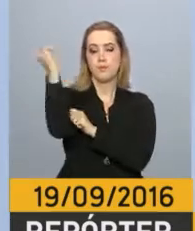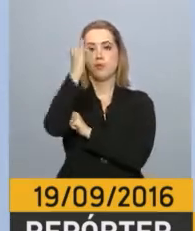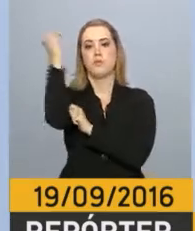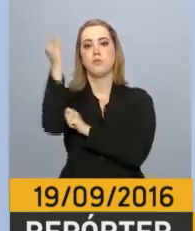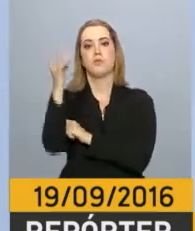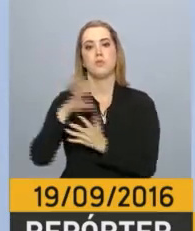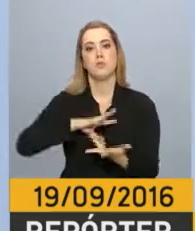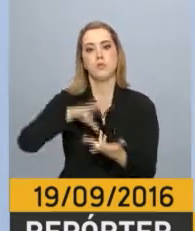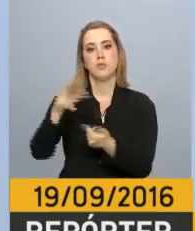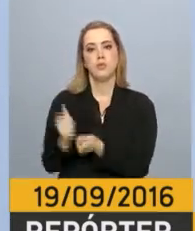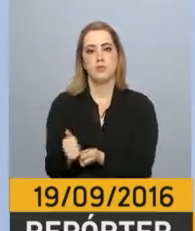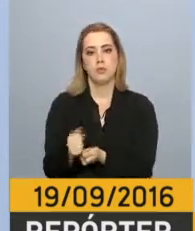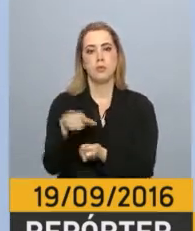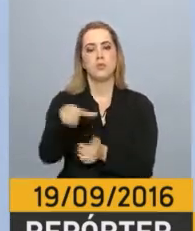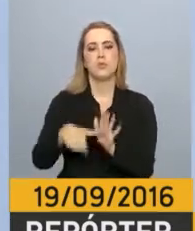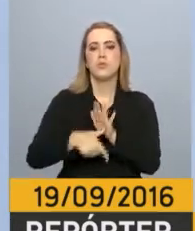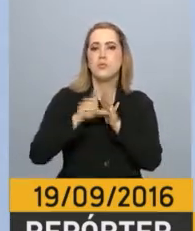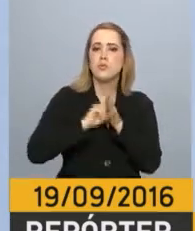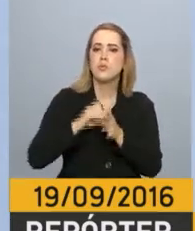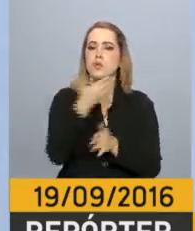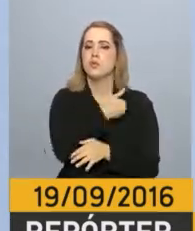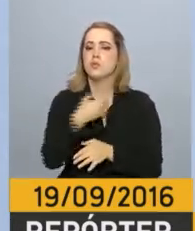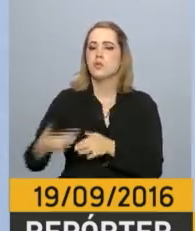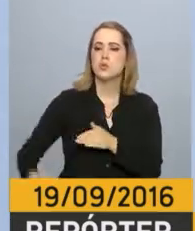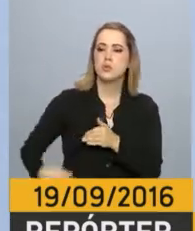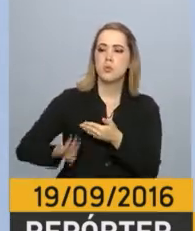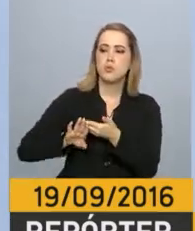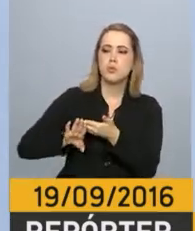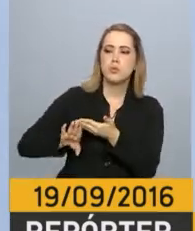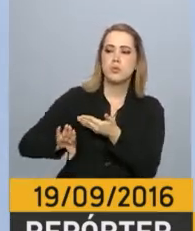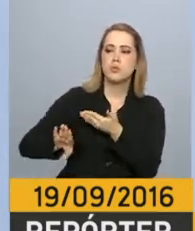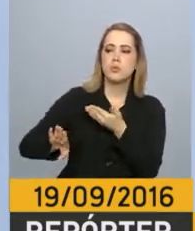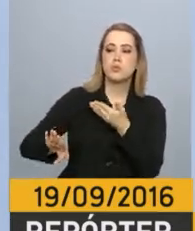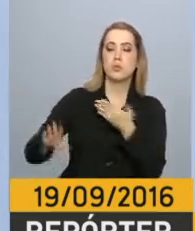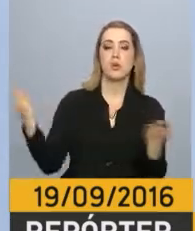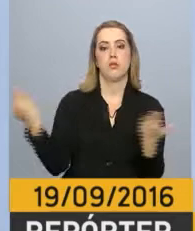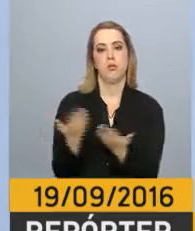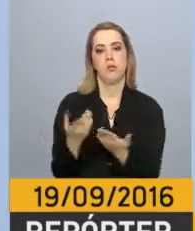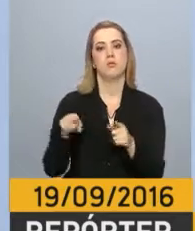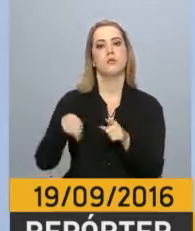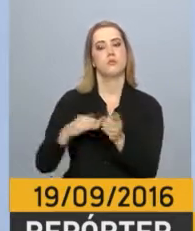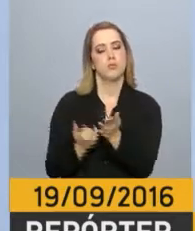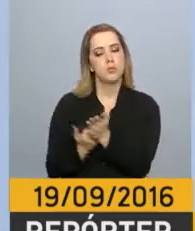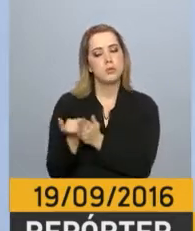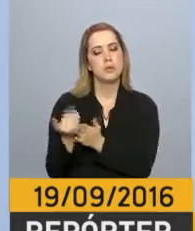afastamento desse mercado e é natural que a gente comece por aqui.